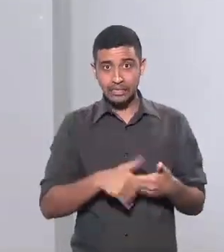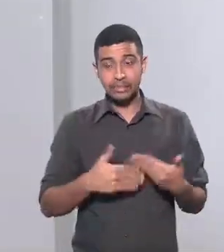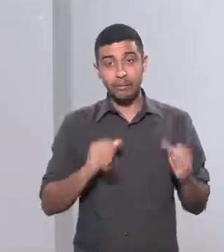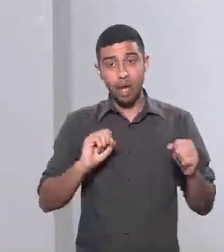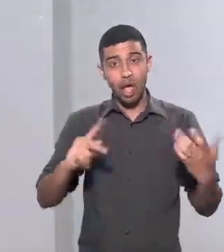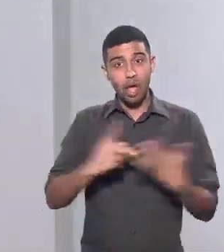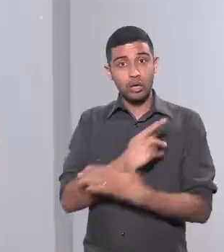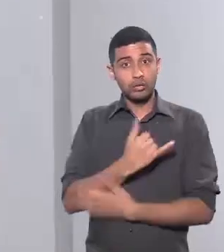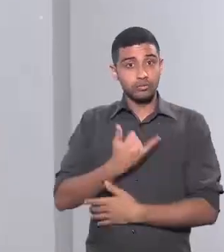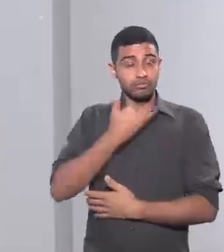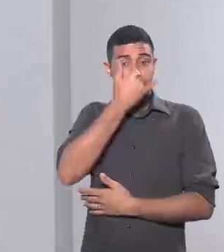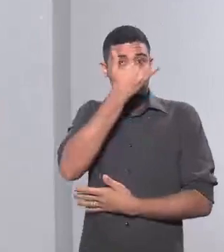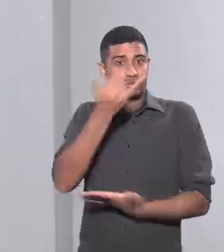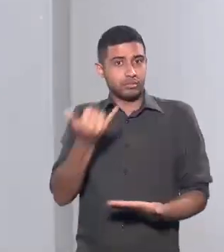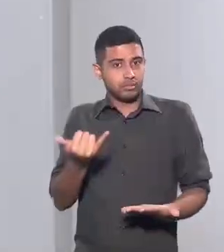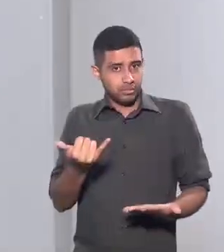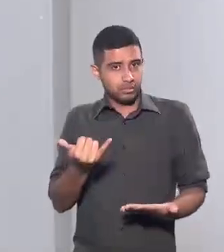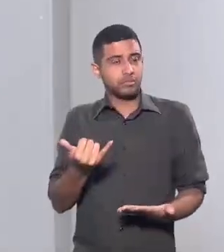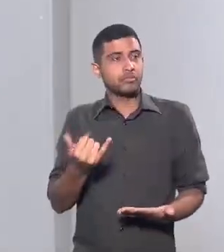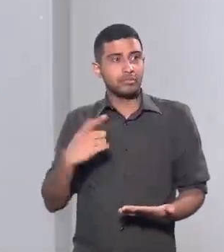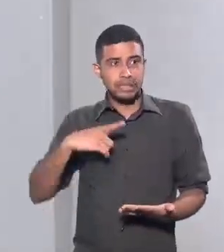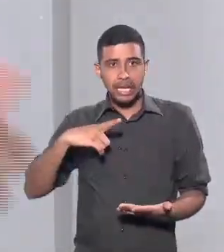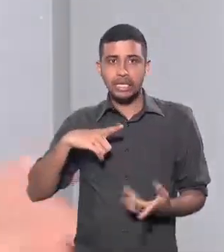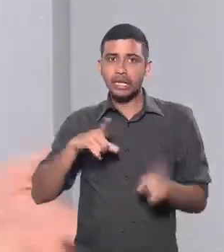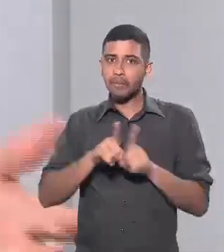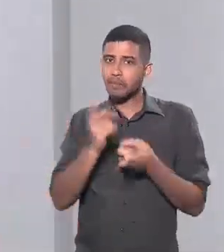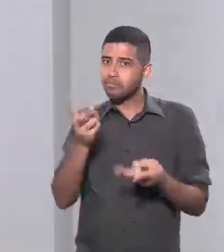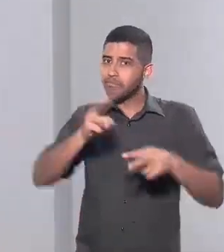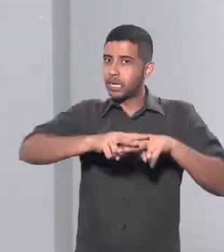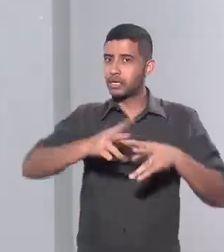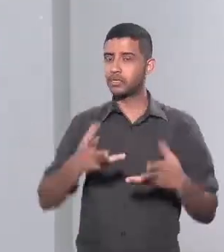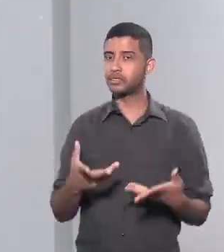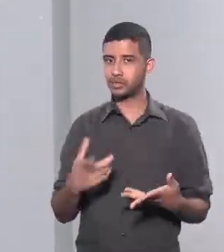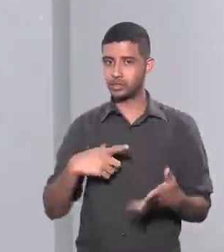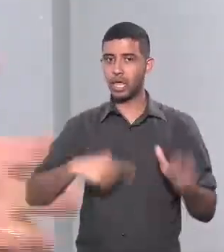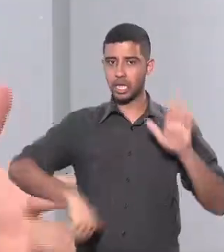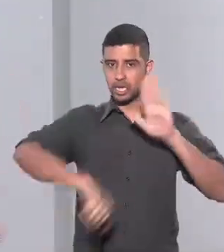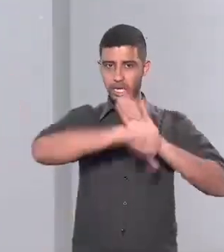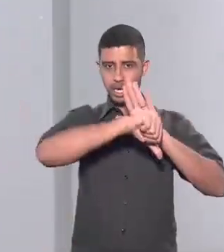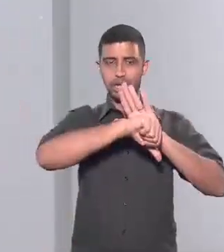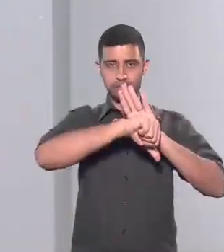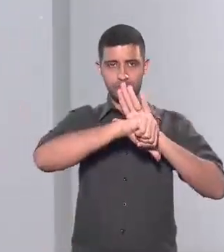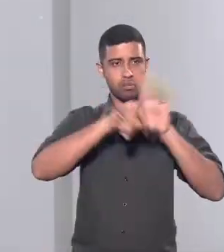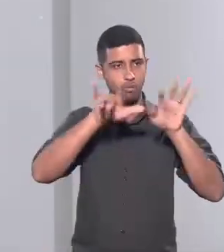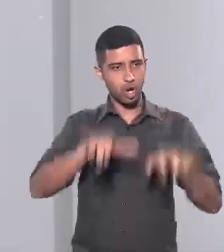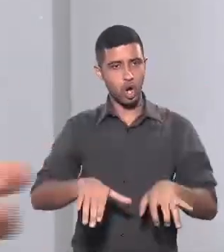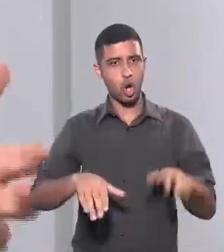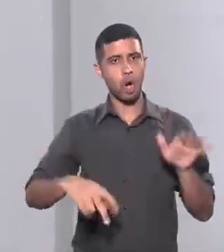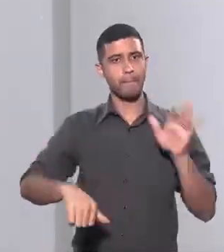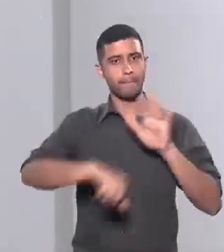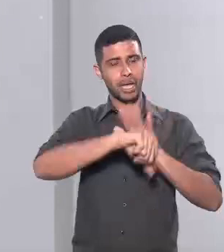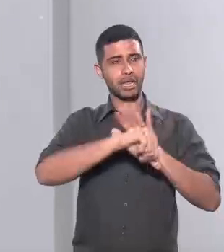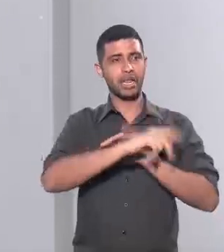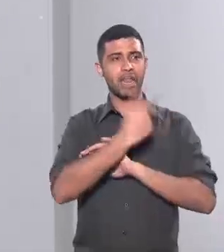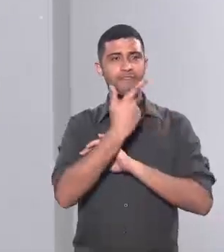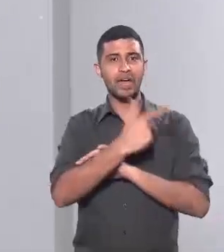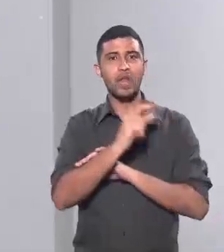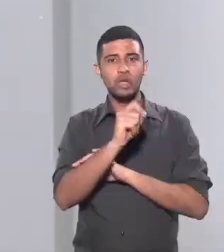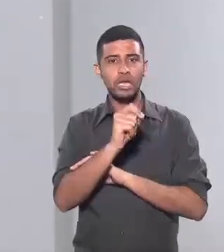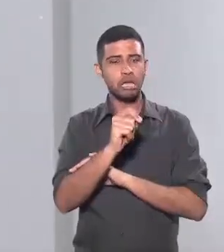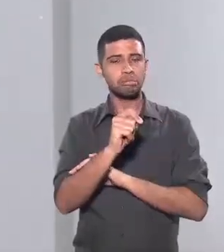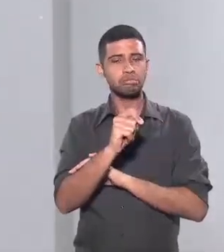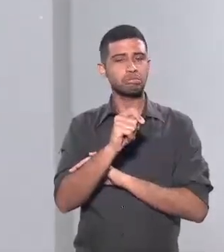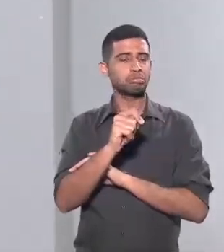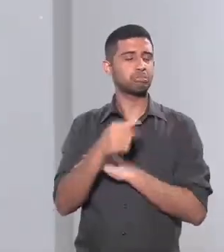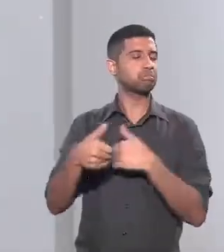de coisas muito graves, tem repercussão, inclusive, no campo penal para o responsável. Existe um crime previsto no Código Penal chamado de omissão de socorro.